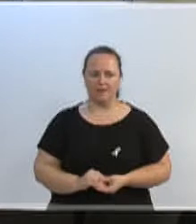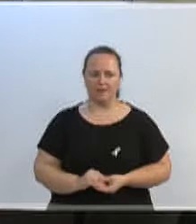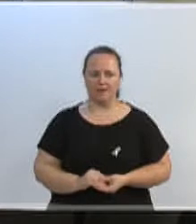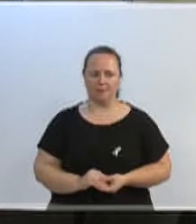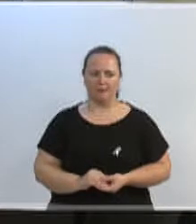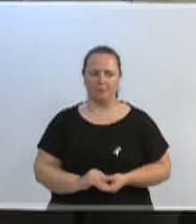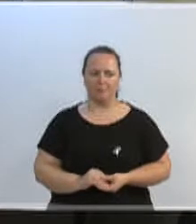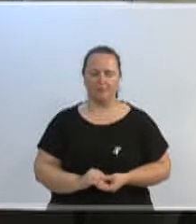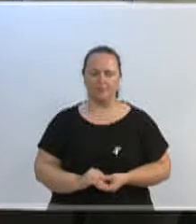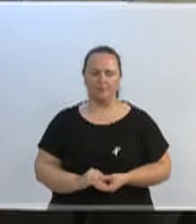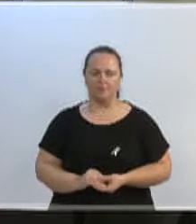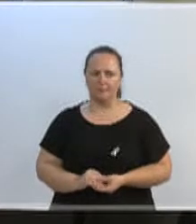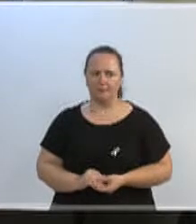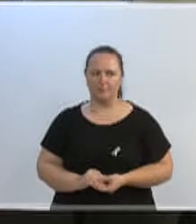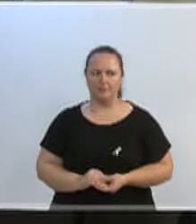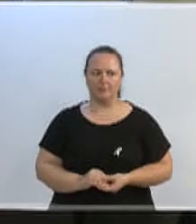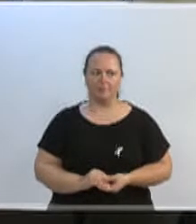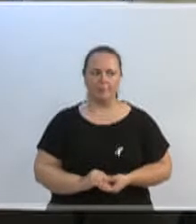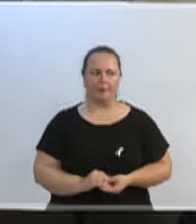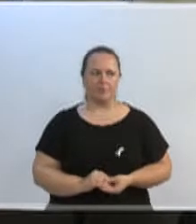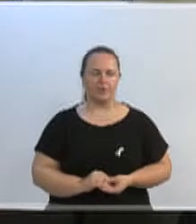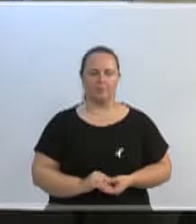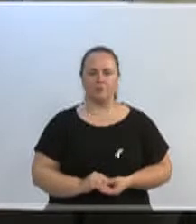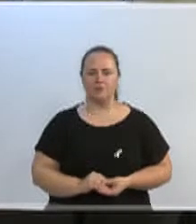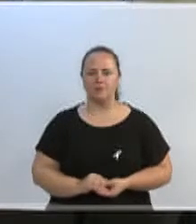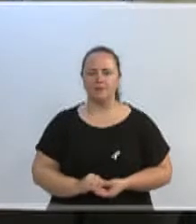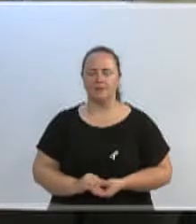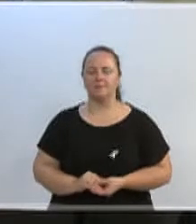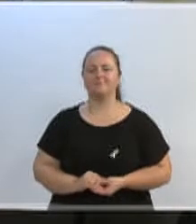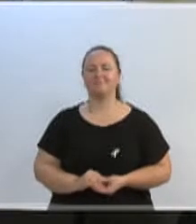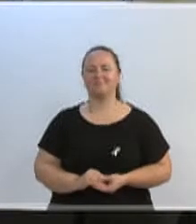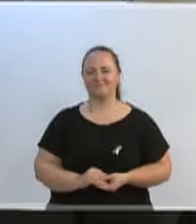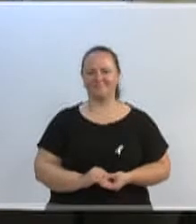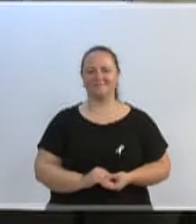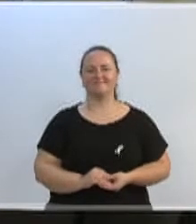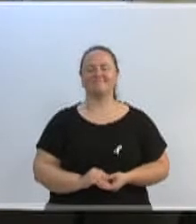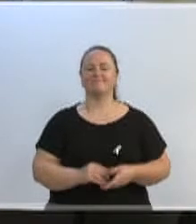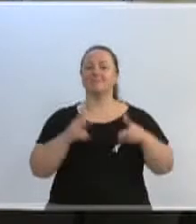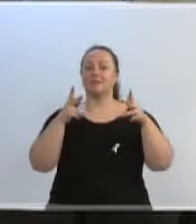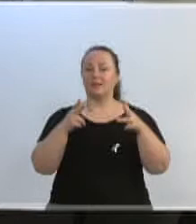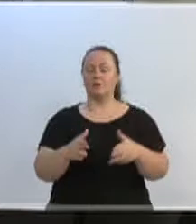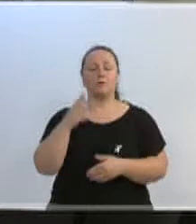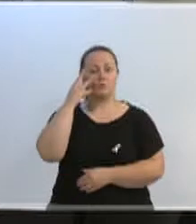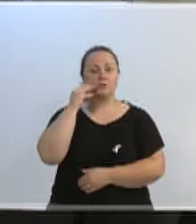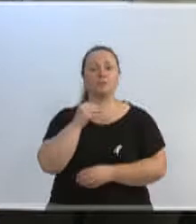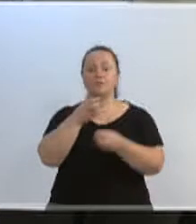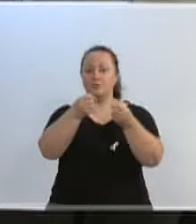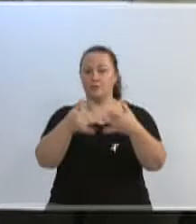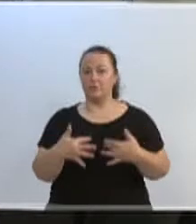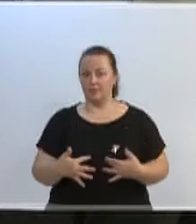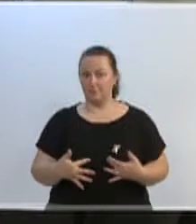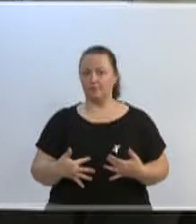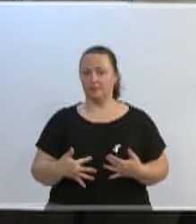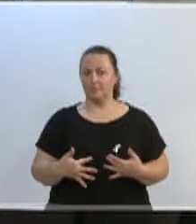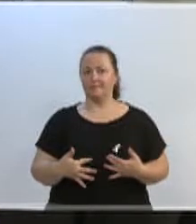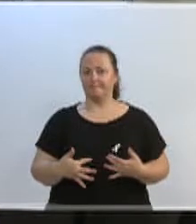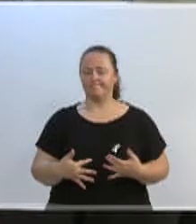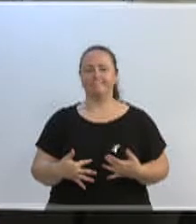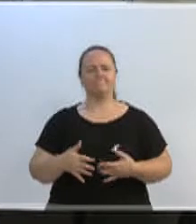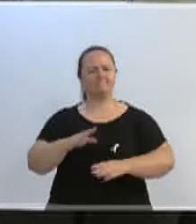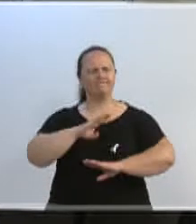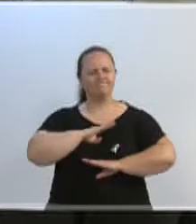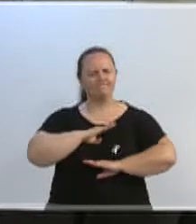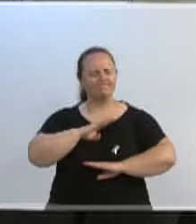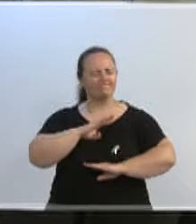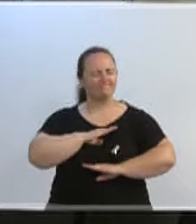Senhores e senhoras, realmente, como o vereador Gilson já falou, é de extrema